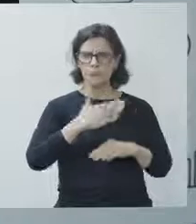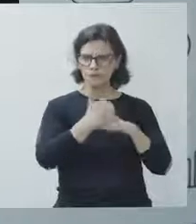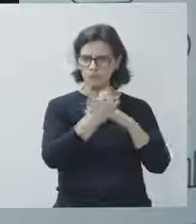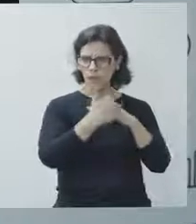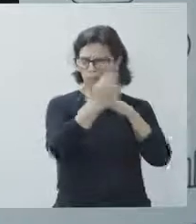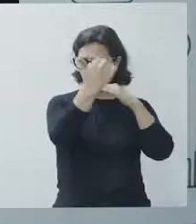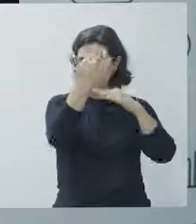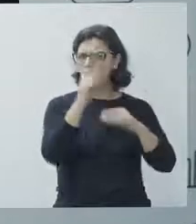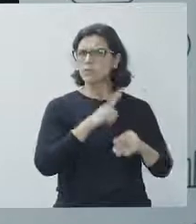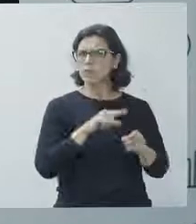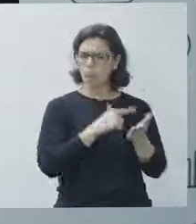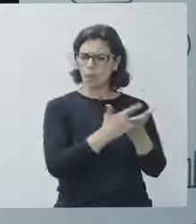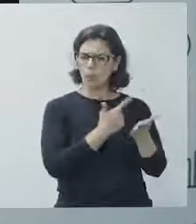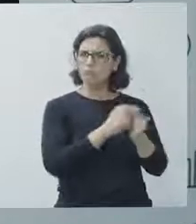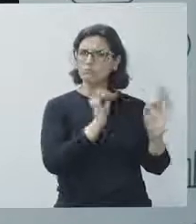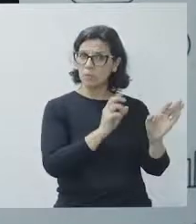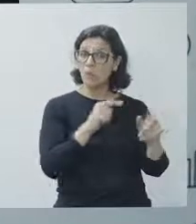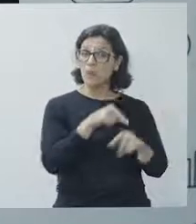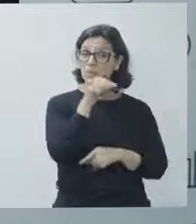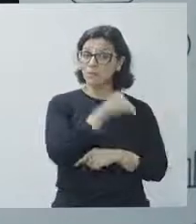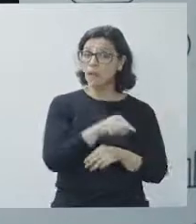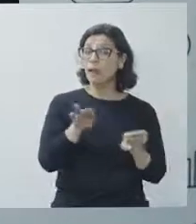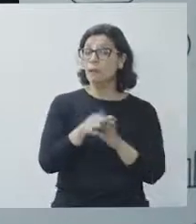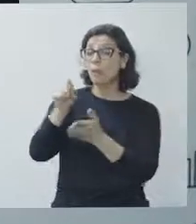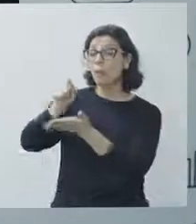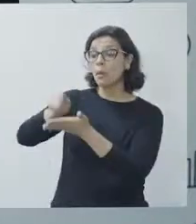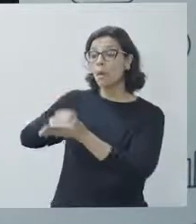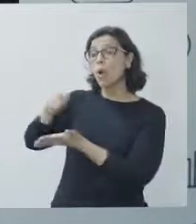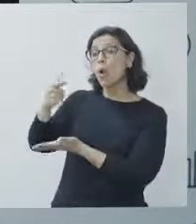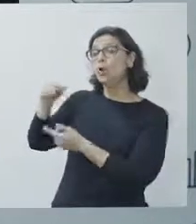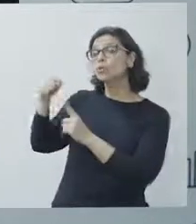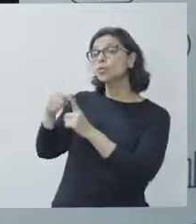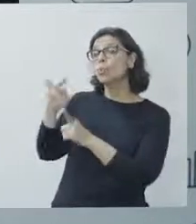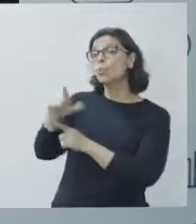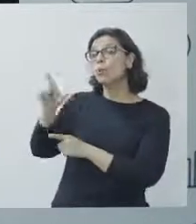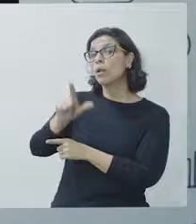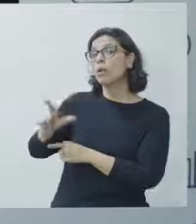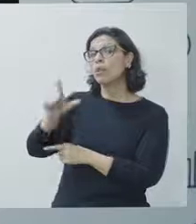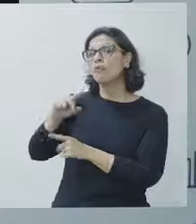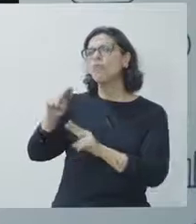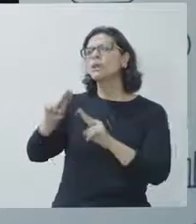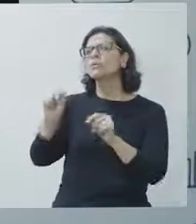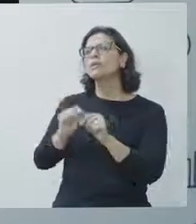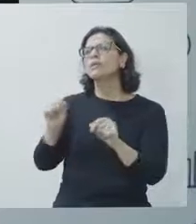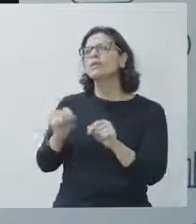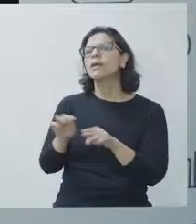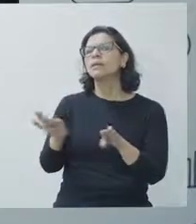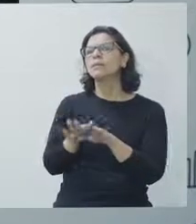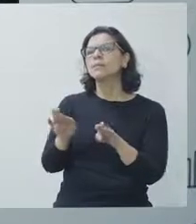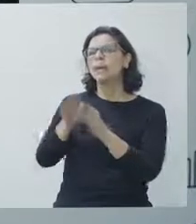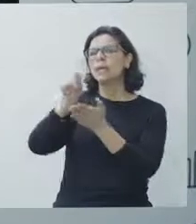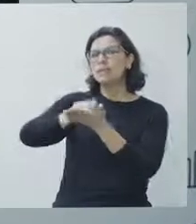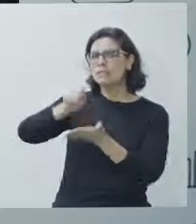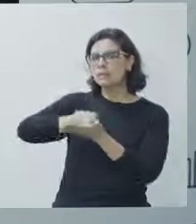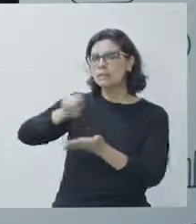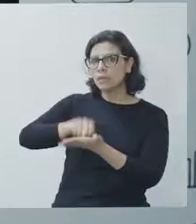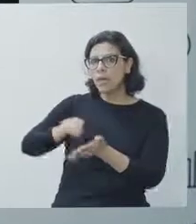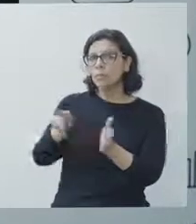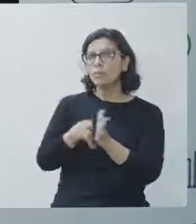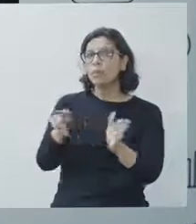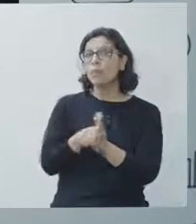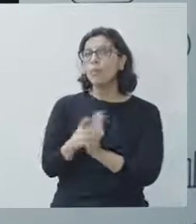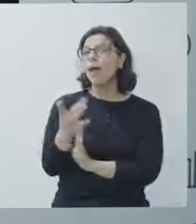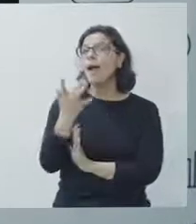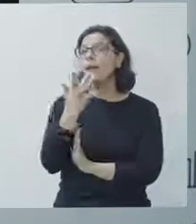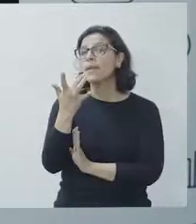Pode ser, mas ela também escreve outras obras. E olha que bacana, ela também escreve com o